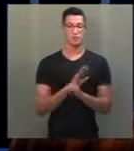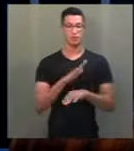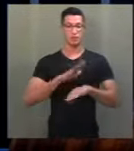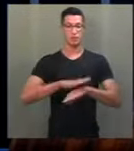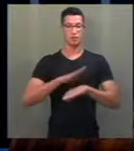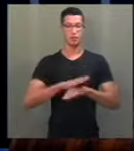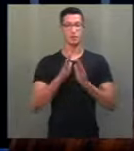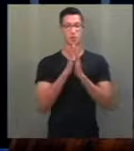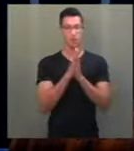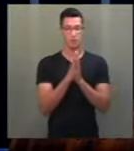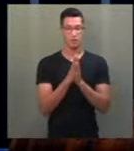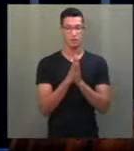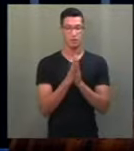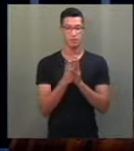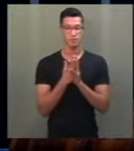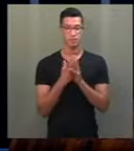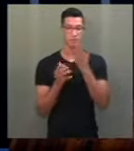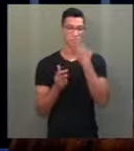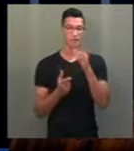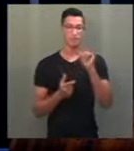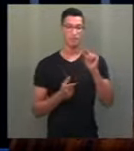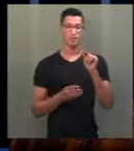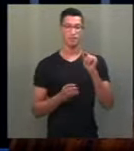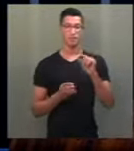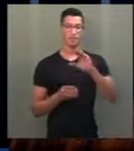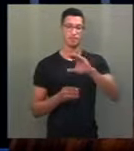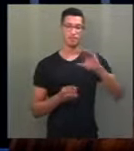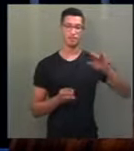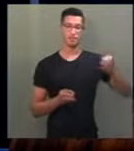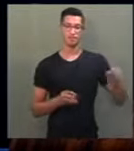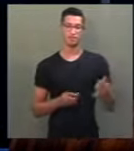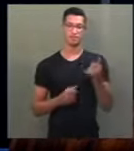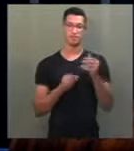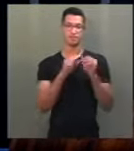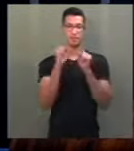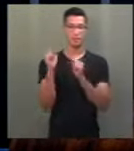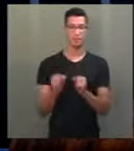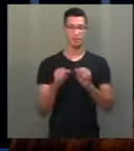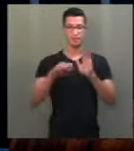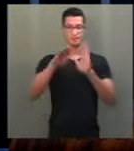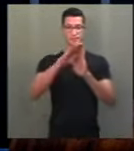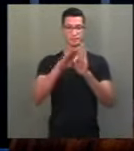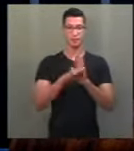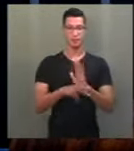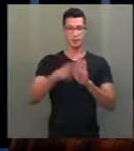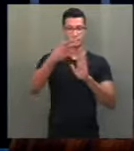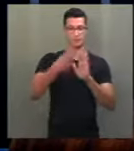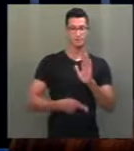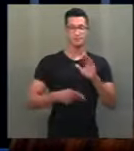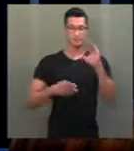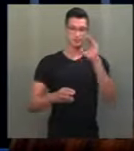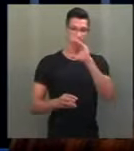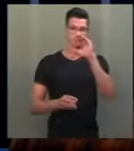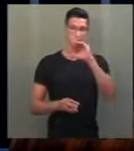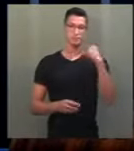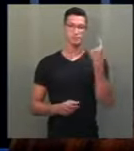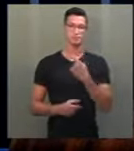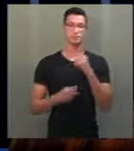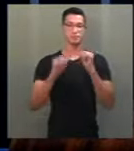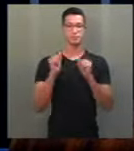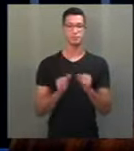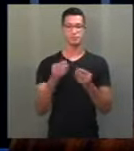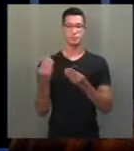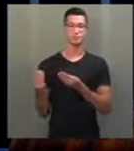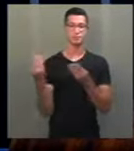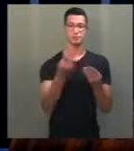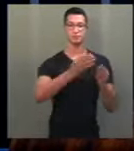fazendo um apelo, o apelo de que a CCJ possa pautar esse projeto o quanto antes, para que seja